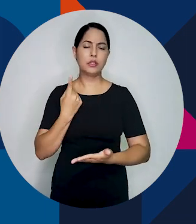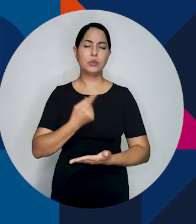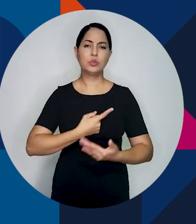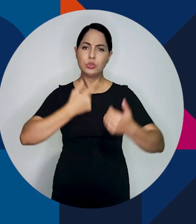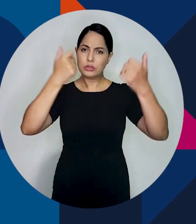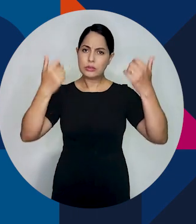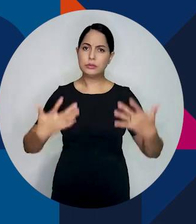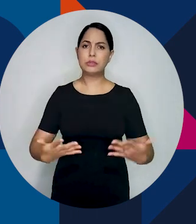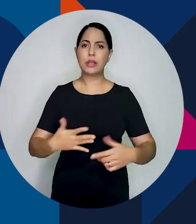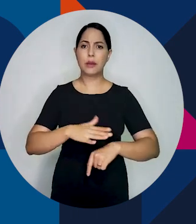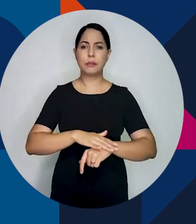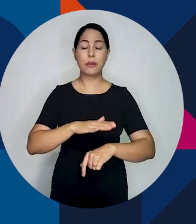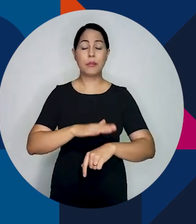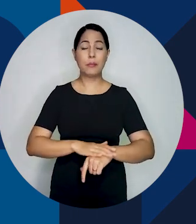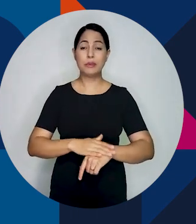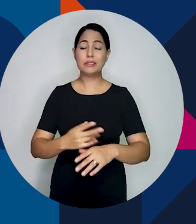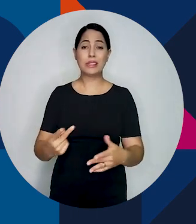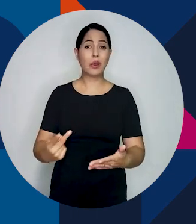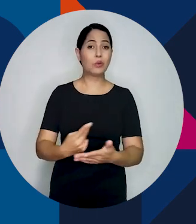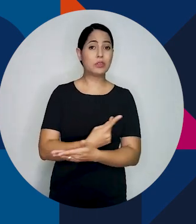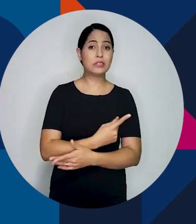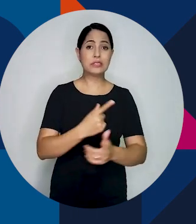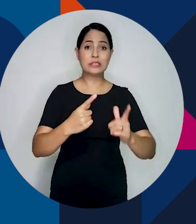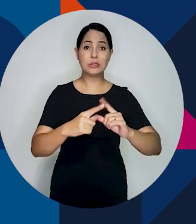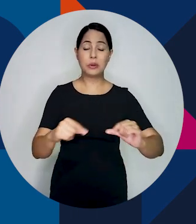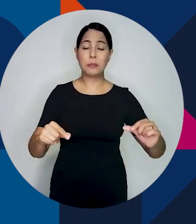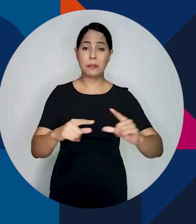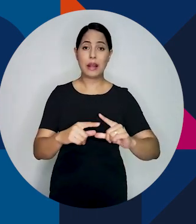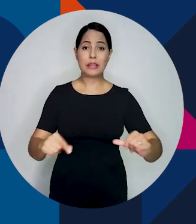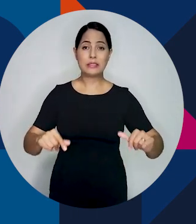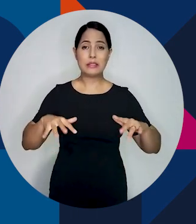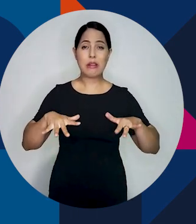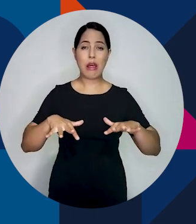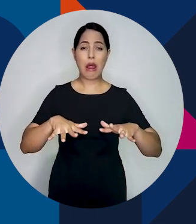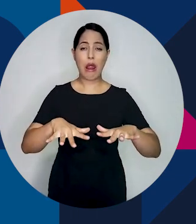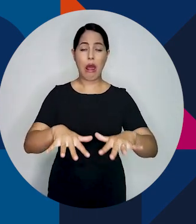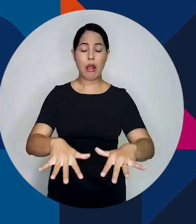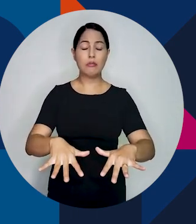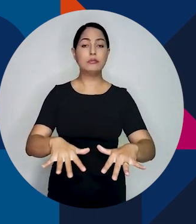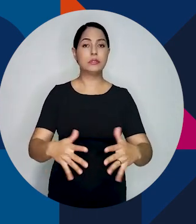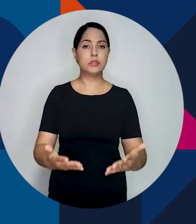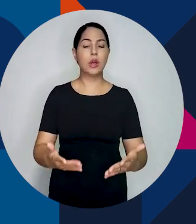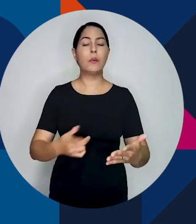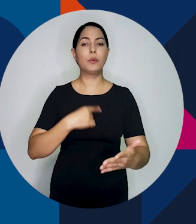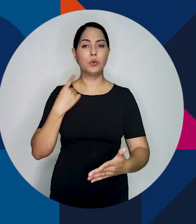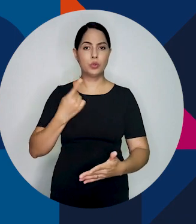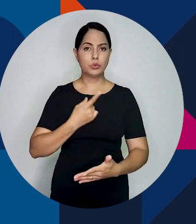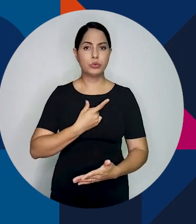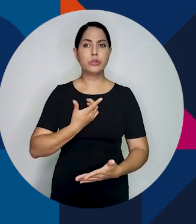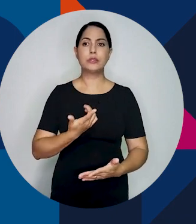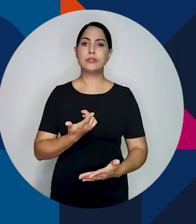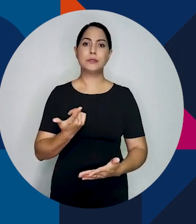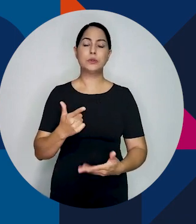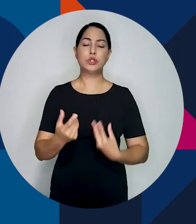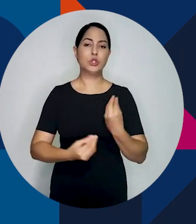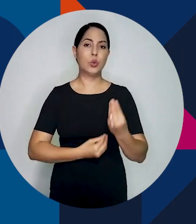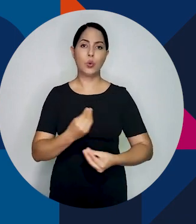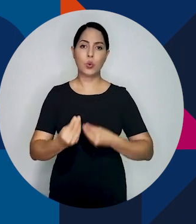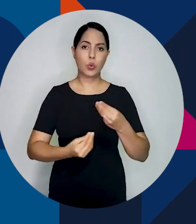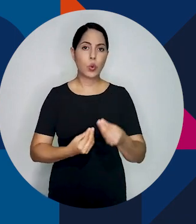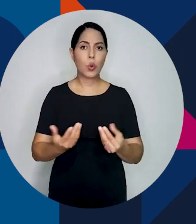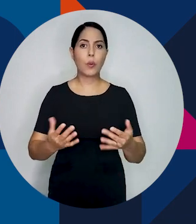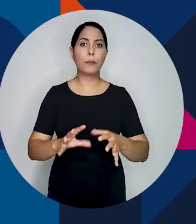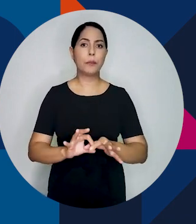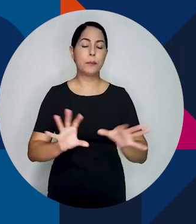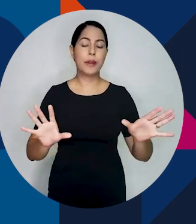momento, obviamente que nós não estávamos em perfeito estado de abrigo para todas aquelas pessoas,